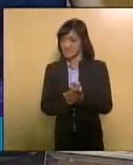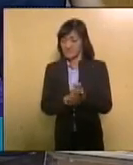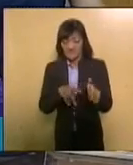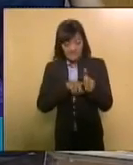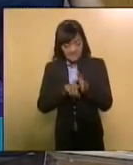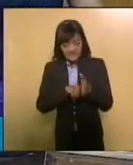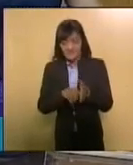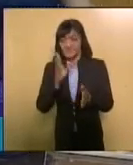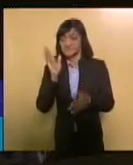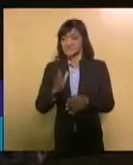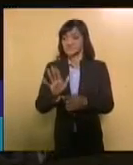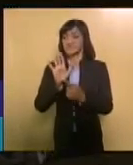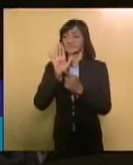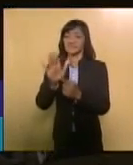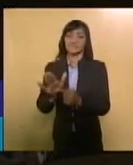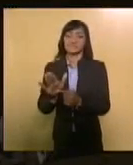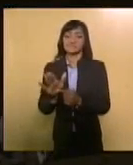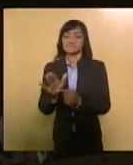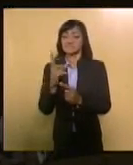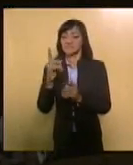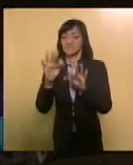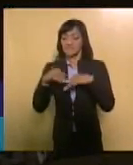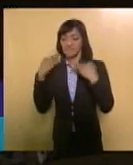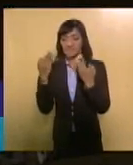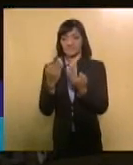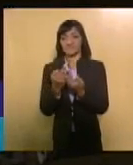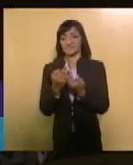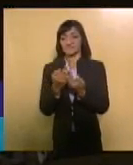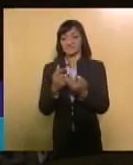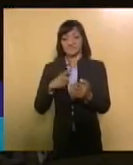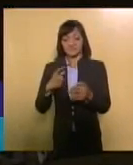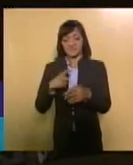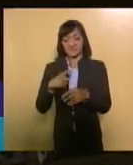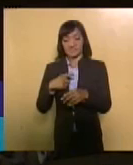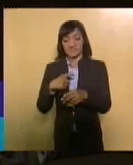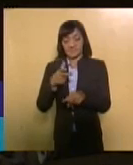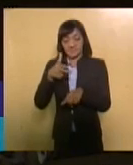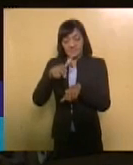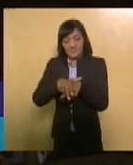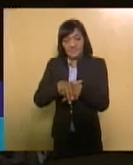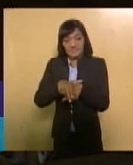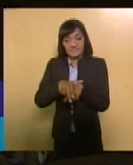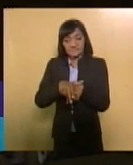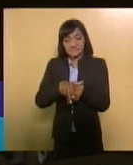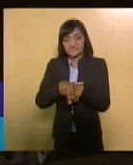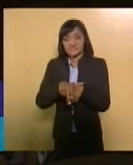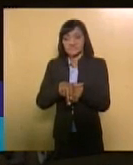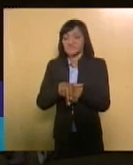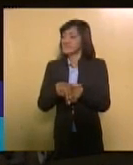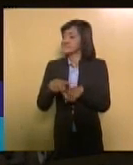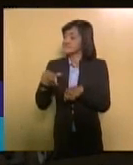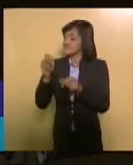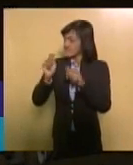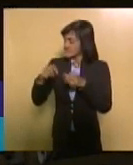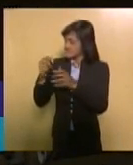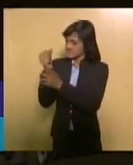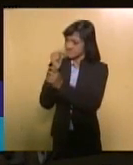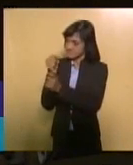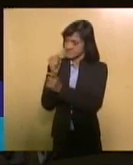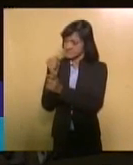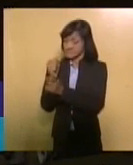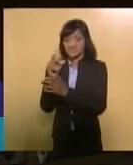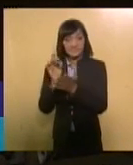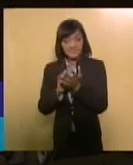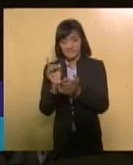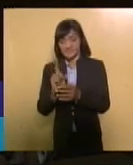científicos mostrando que uma família que tem uma arma de fogo em casa aquilo ao invés de confabular para a segurança da família na